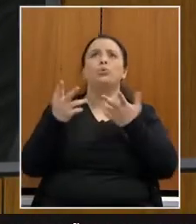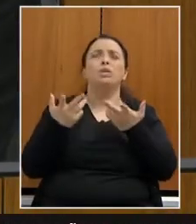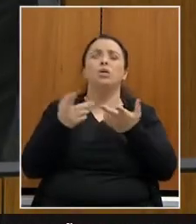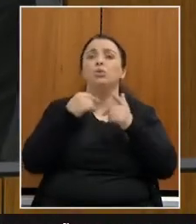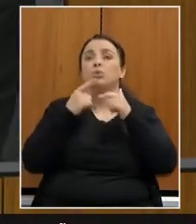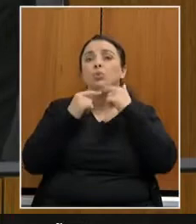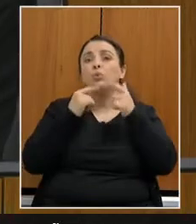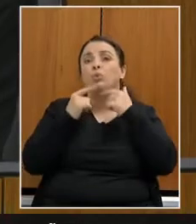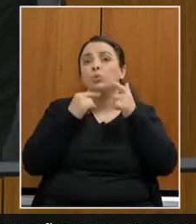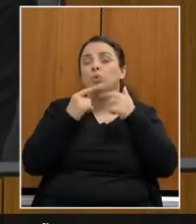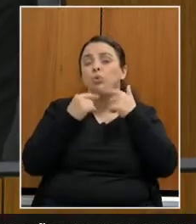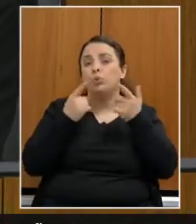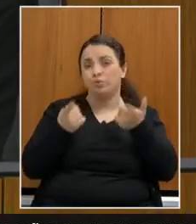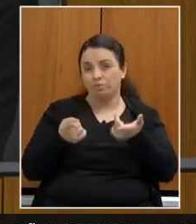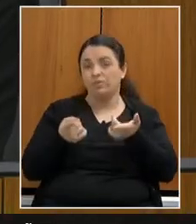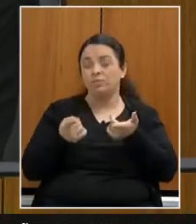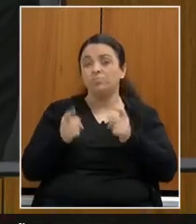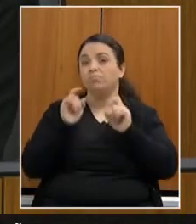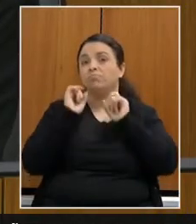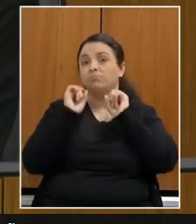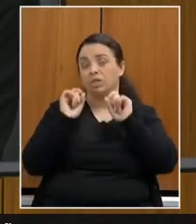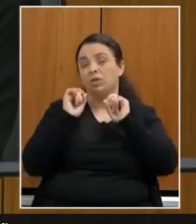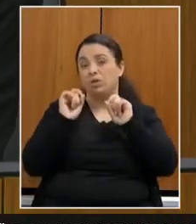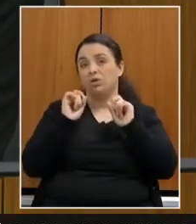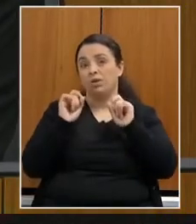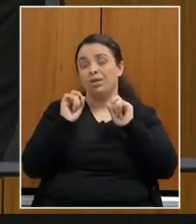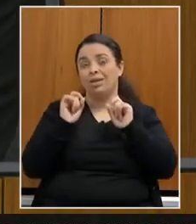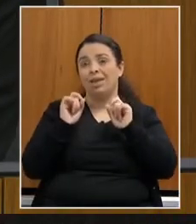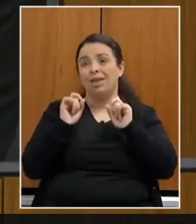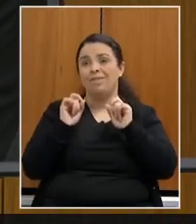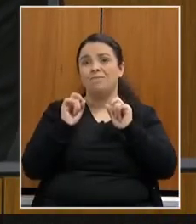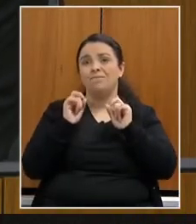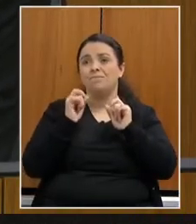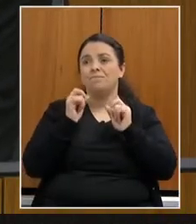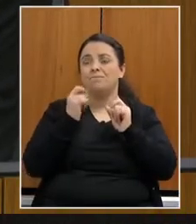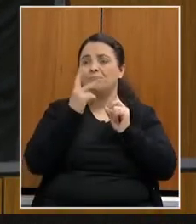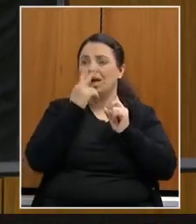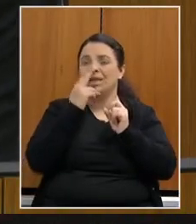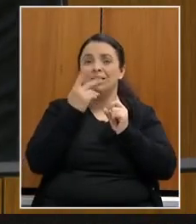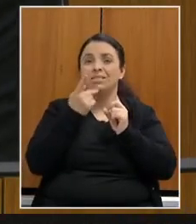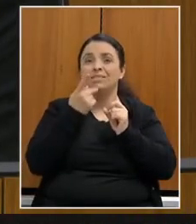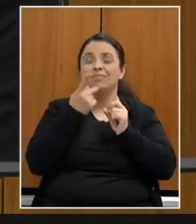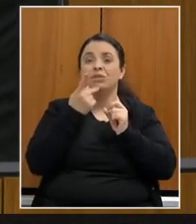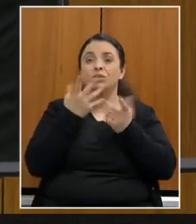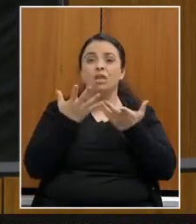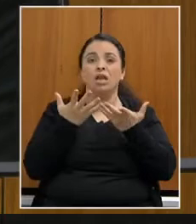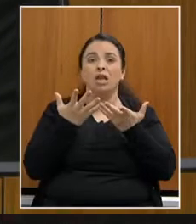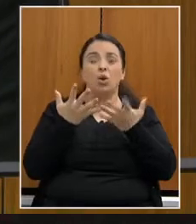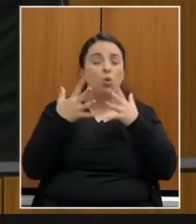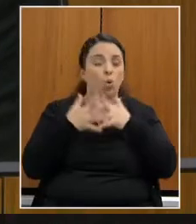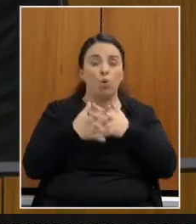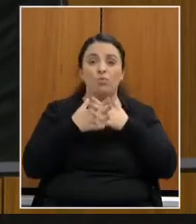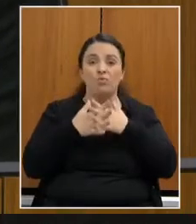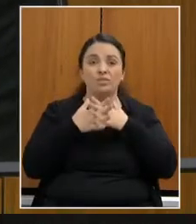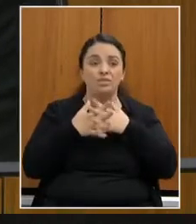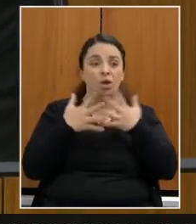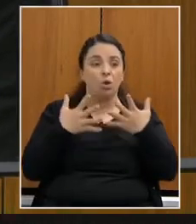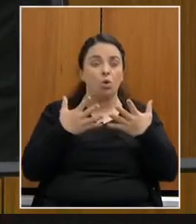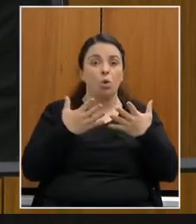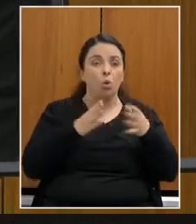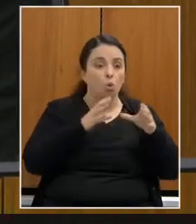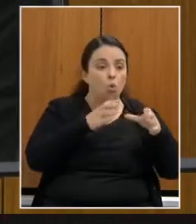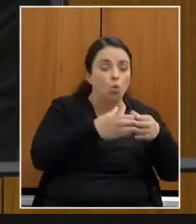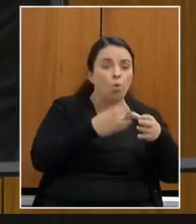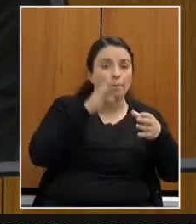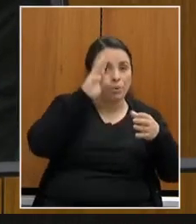há muito muita desconexão em relação a grupos prioritários entre os municípios